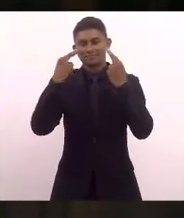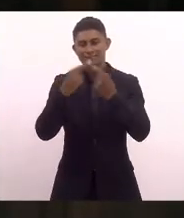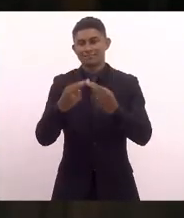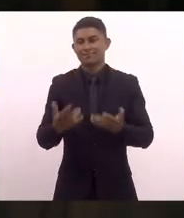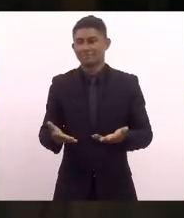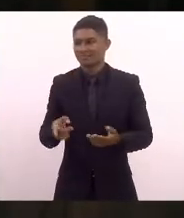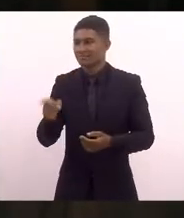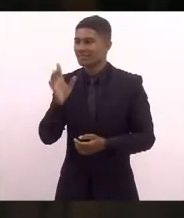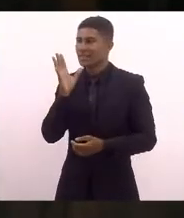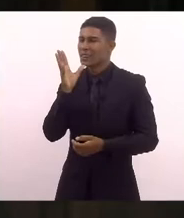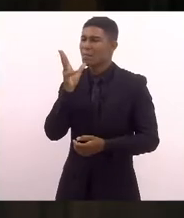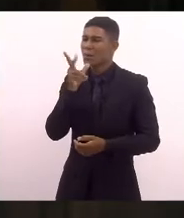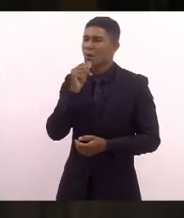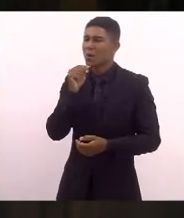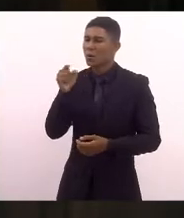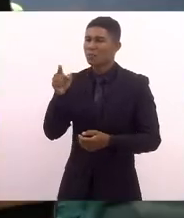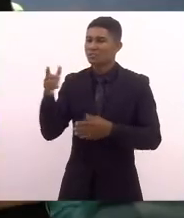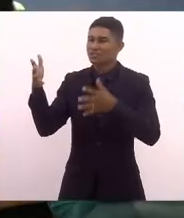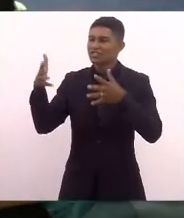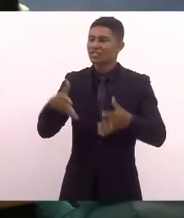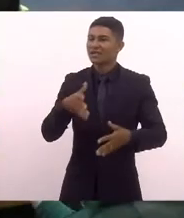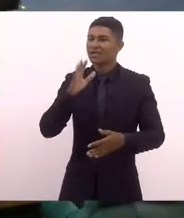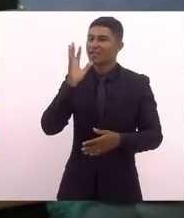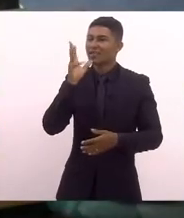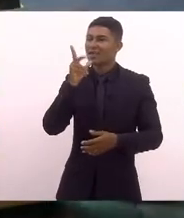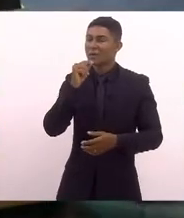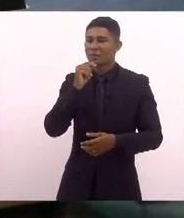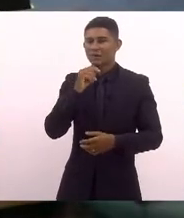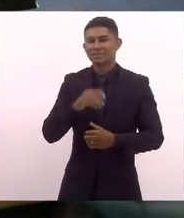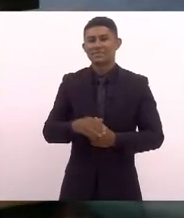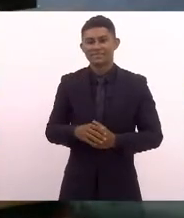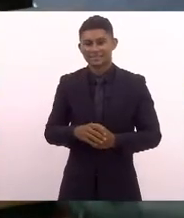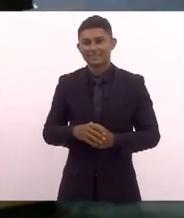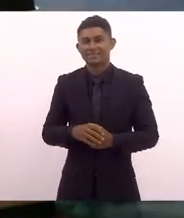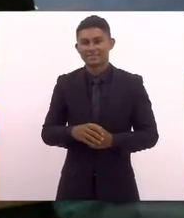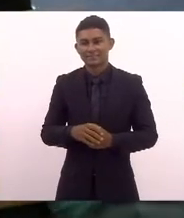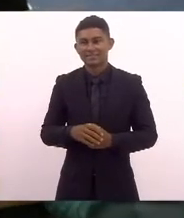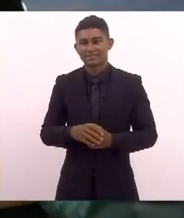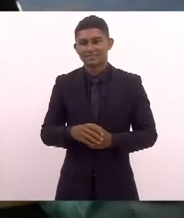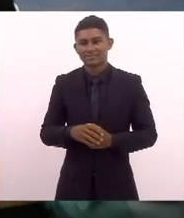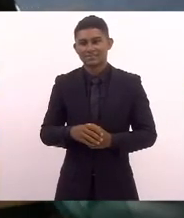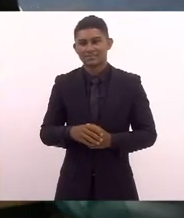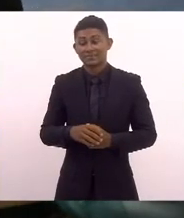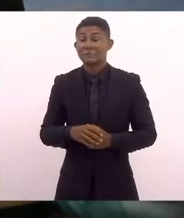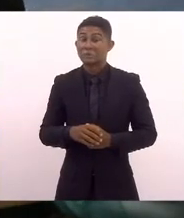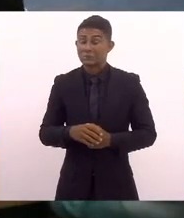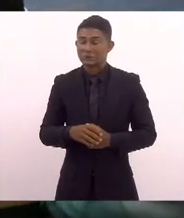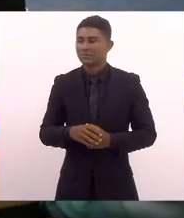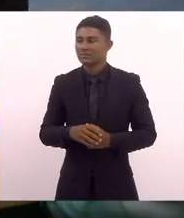Demorou, hein, para chegar aqui até aqui, o cerimonial, pum, pum, pum. Mas vamos lá,